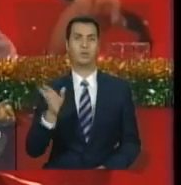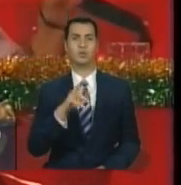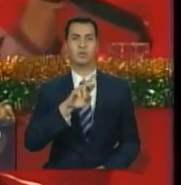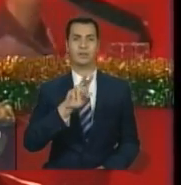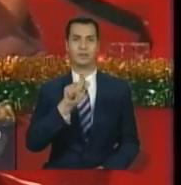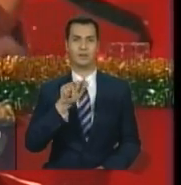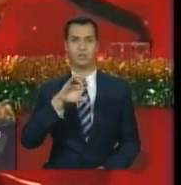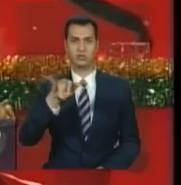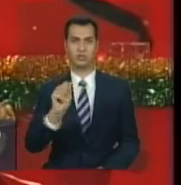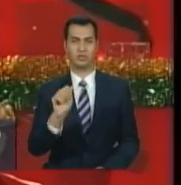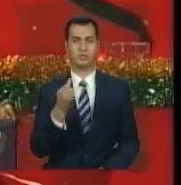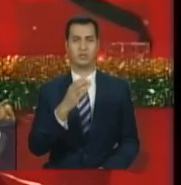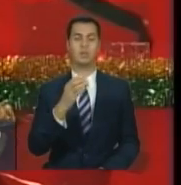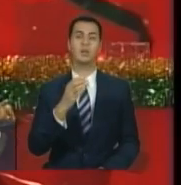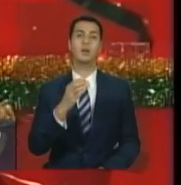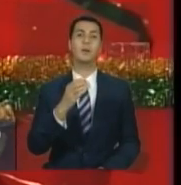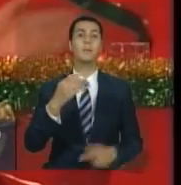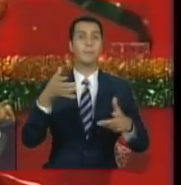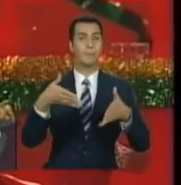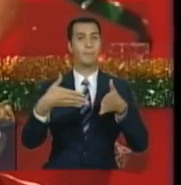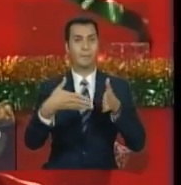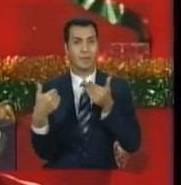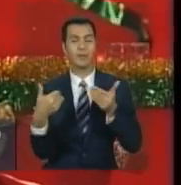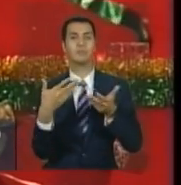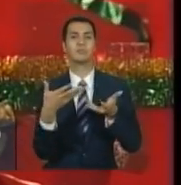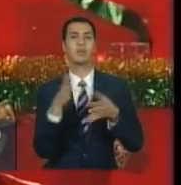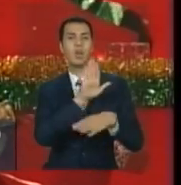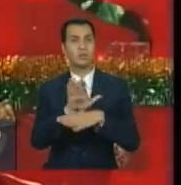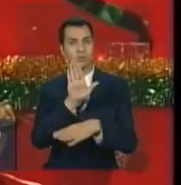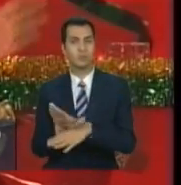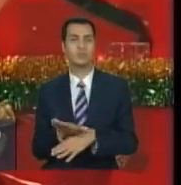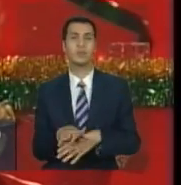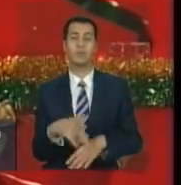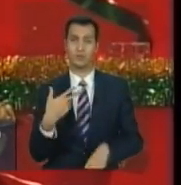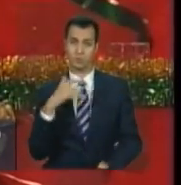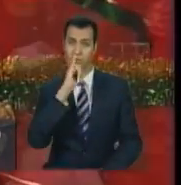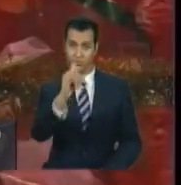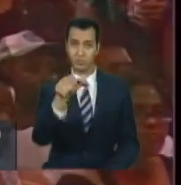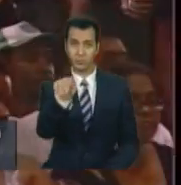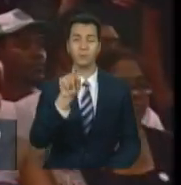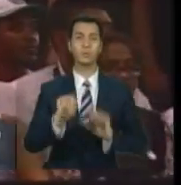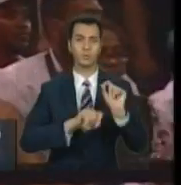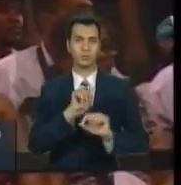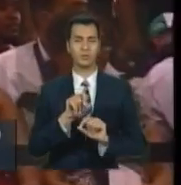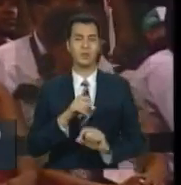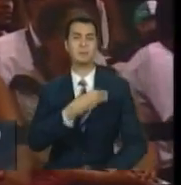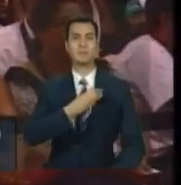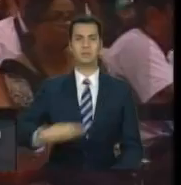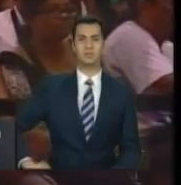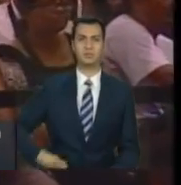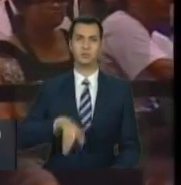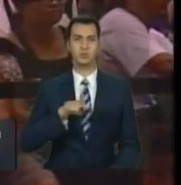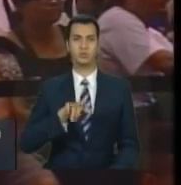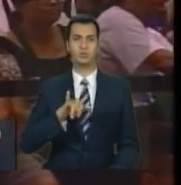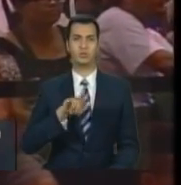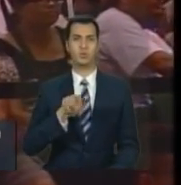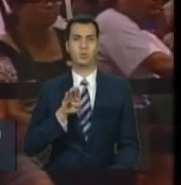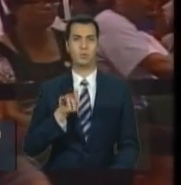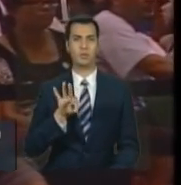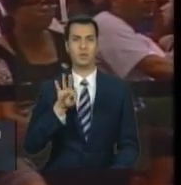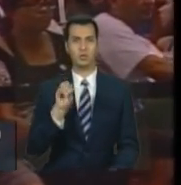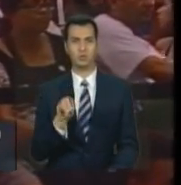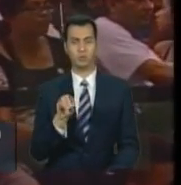dizer para a cooperativa Granja Julieta que o ministro Gilberto, junto com os ministros